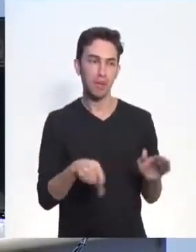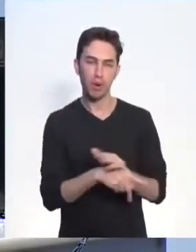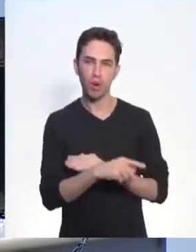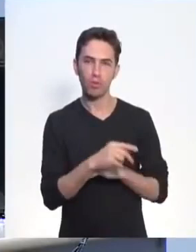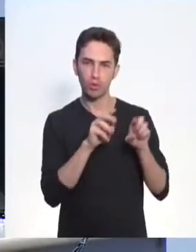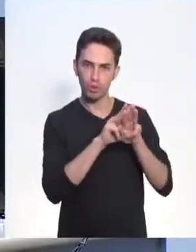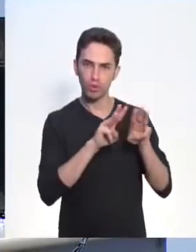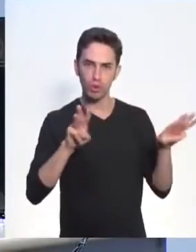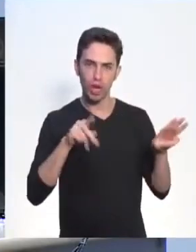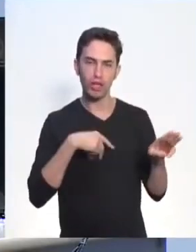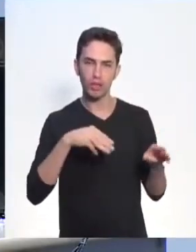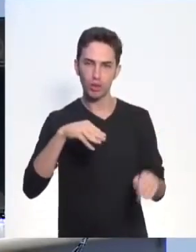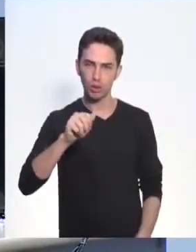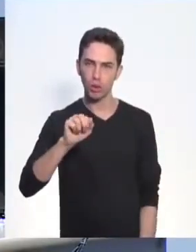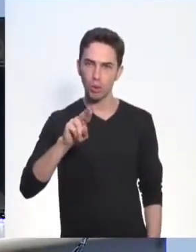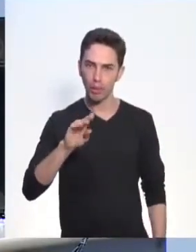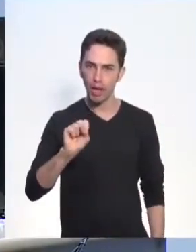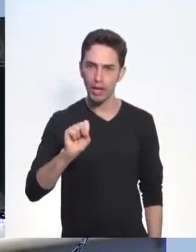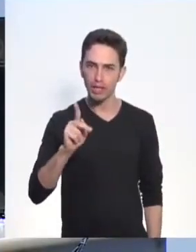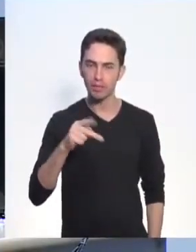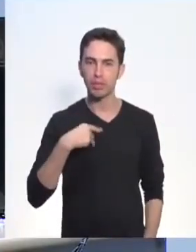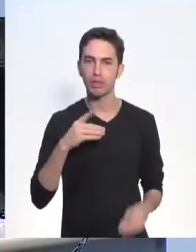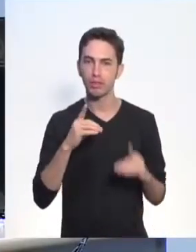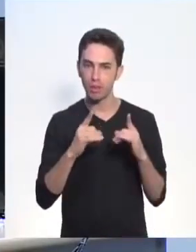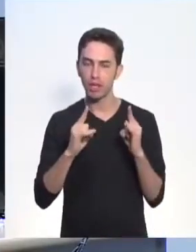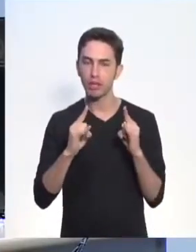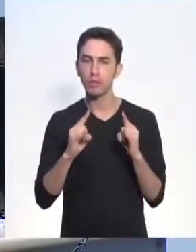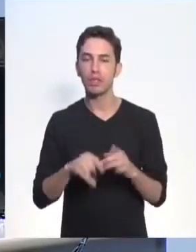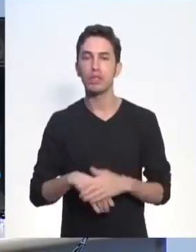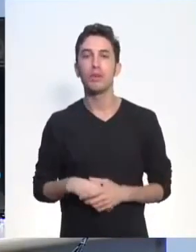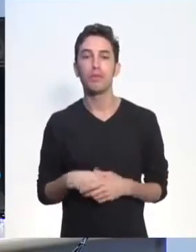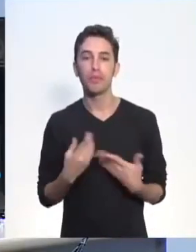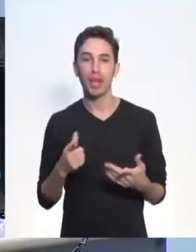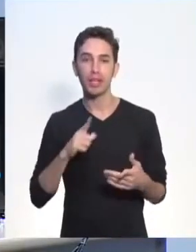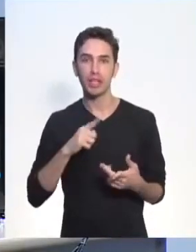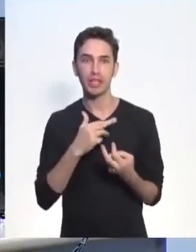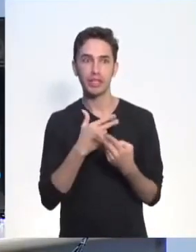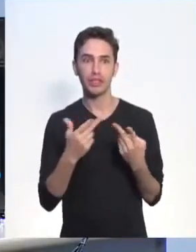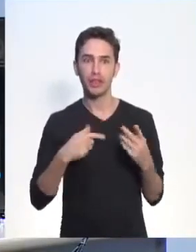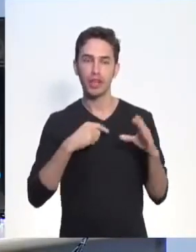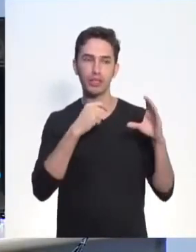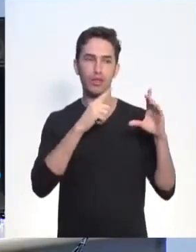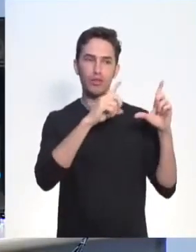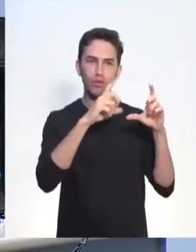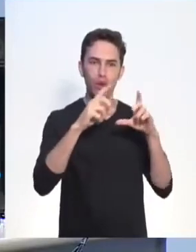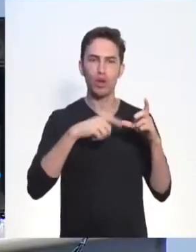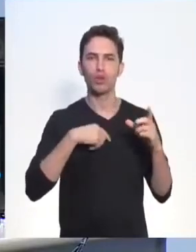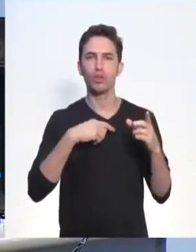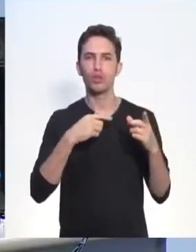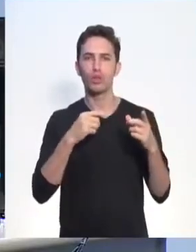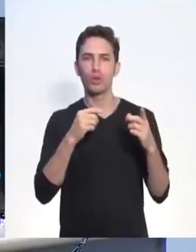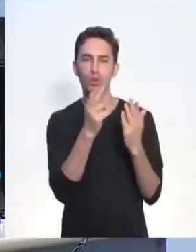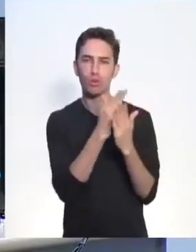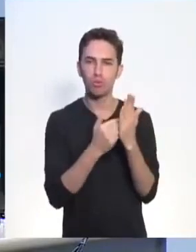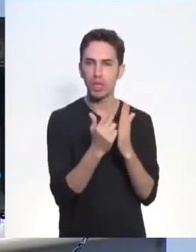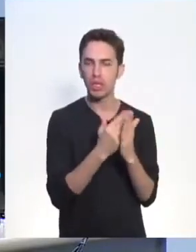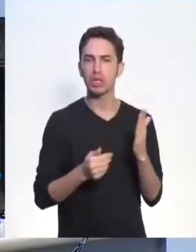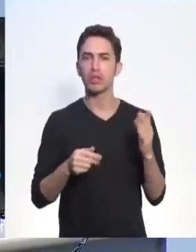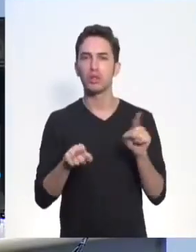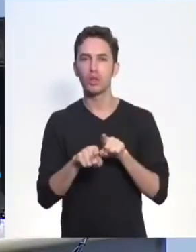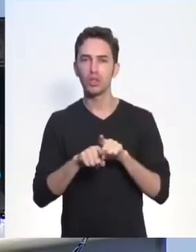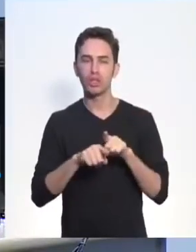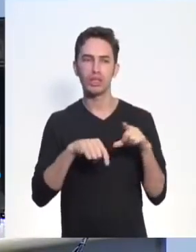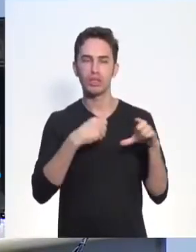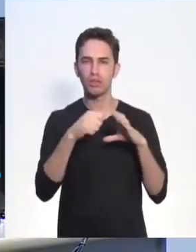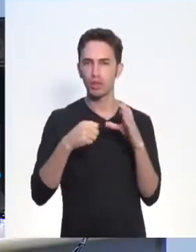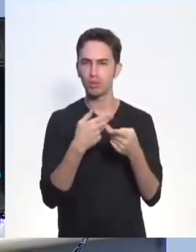mesmo, há pinturas, esculturas, objetos, fotografias, vídeos, vestuário, diversos períodos,